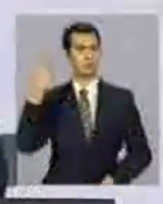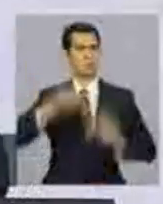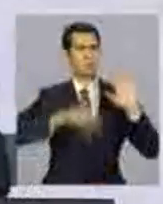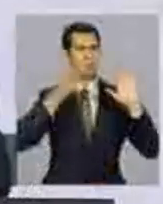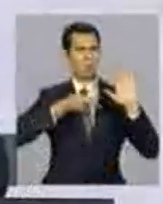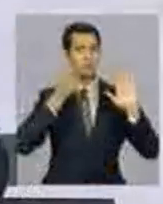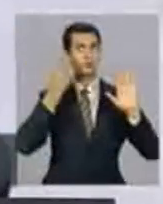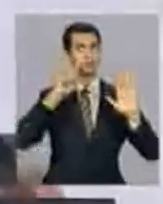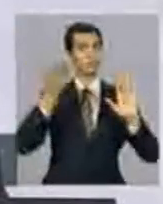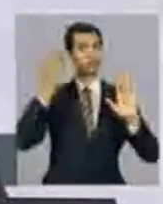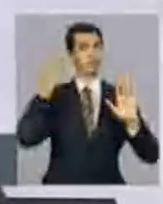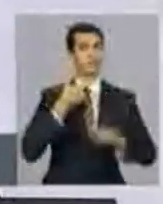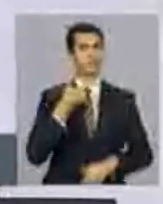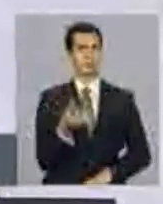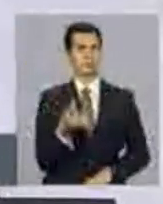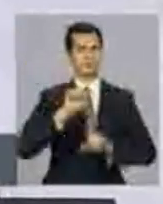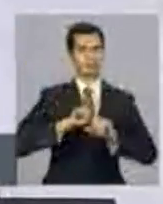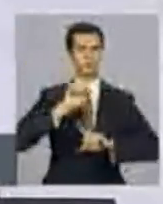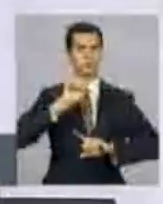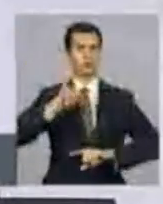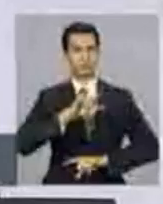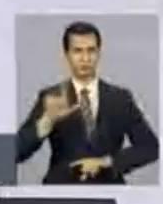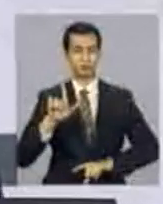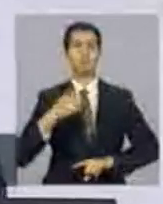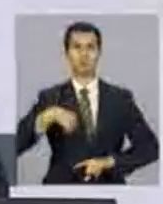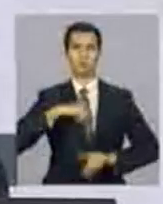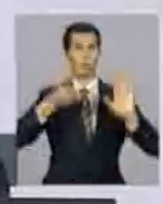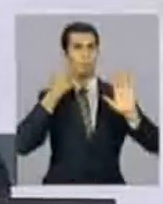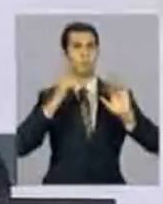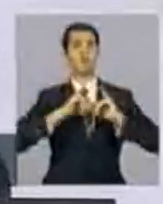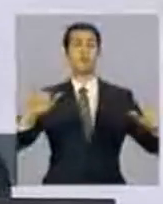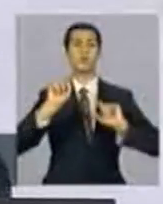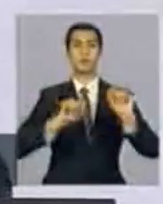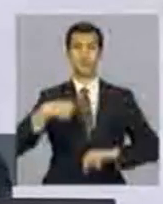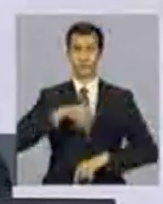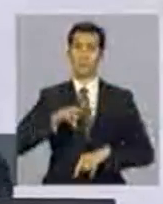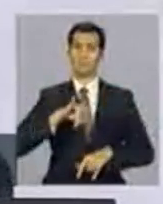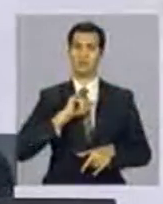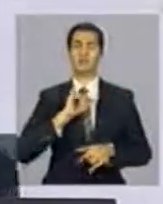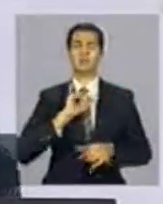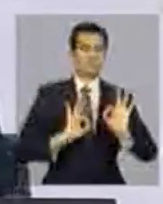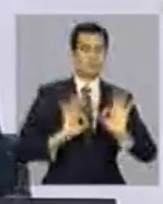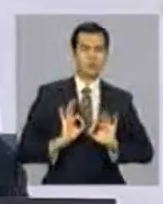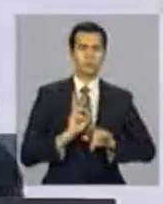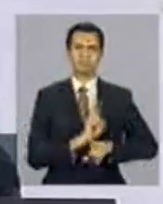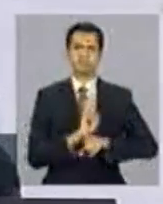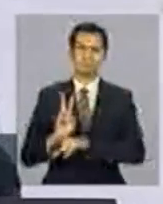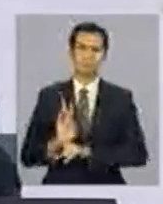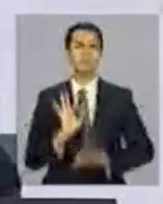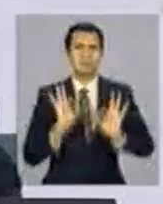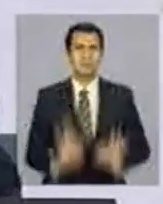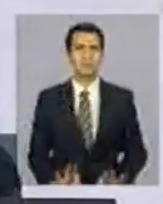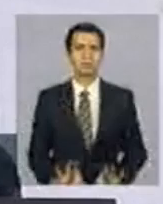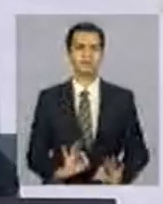fizemos lá em 26 de julho, que nós iríamos cuidar para garantir aos estudantes que não